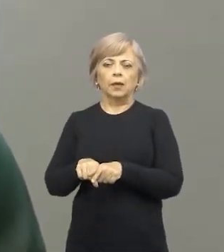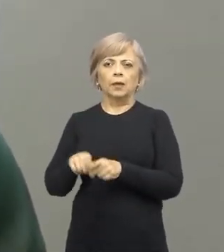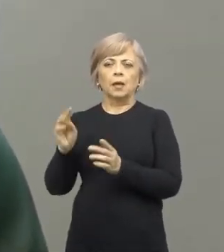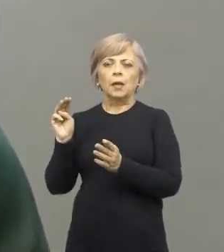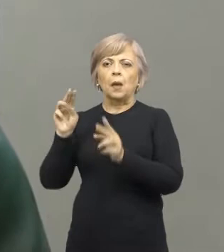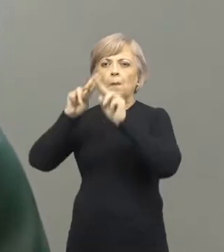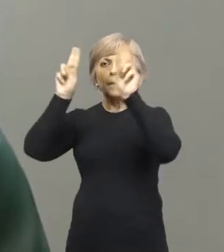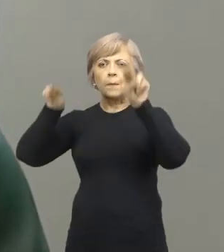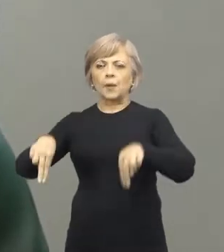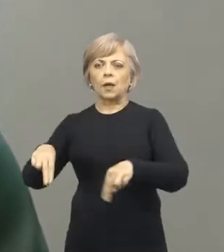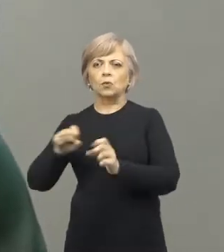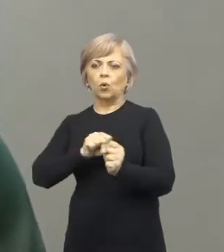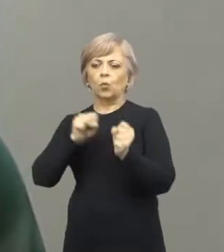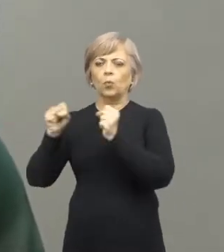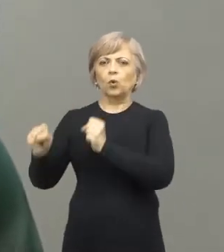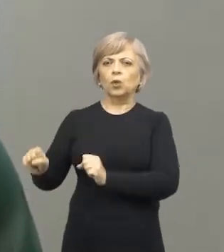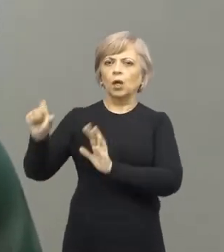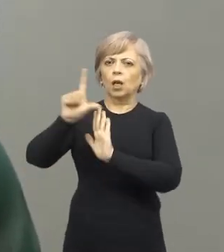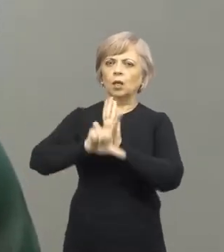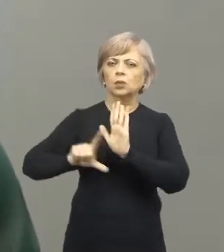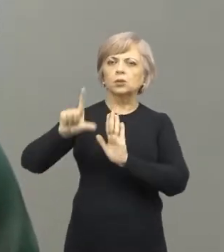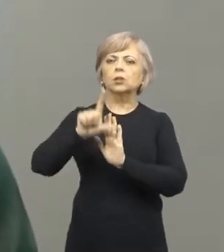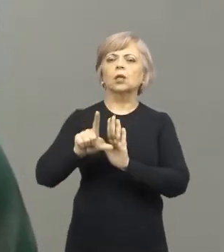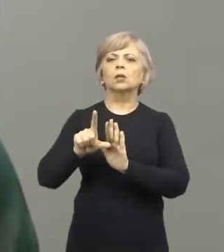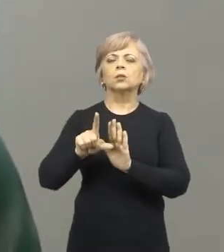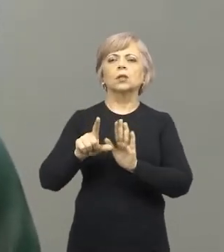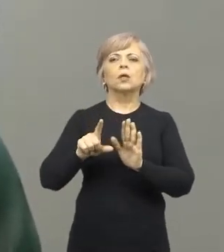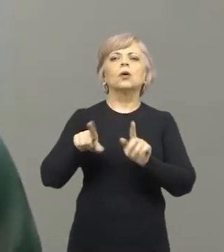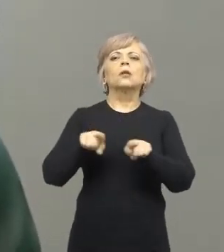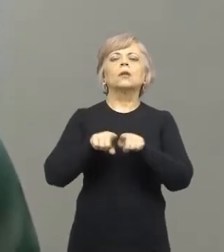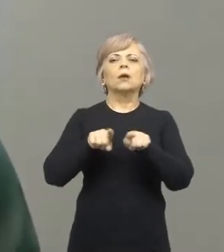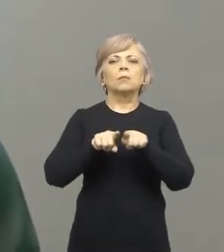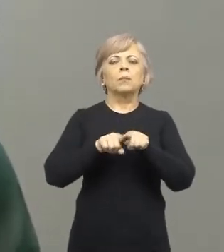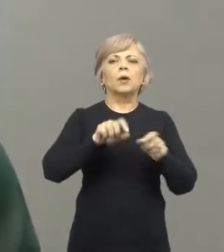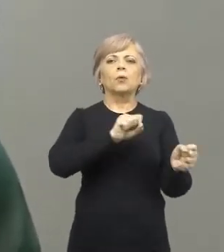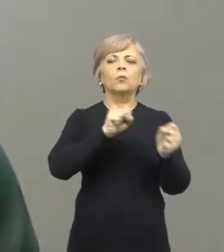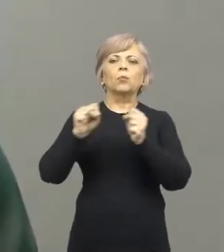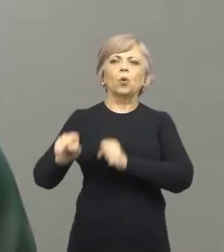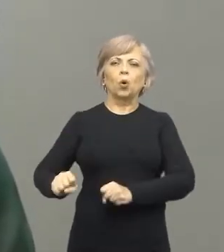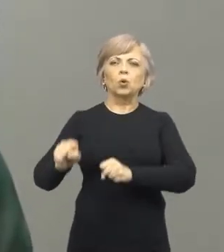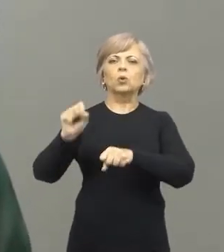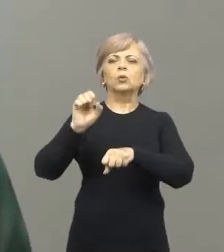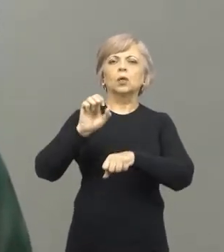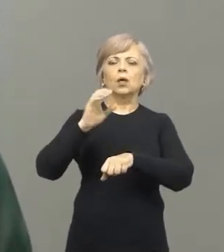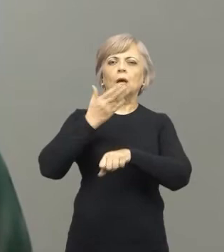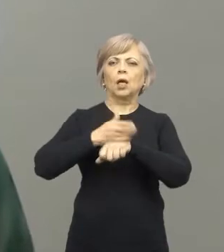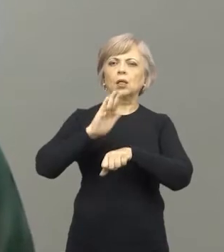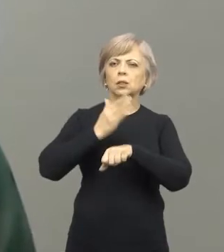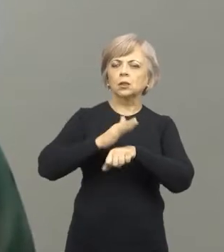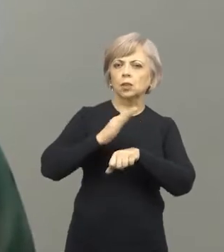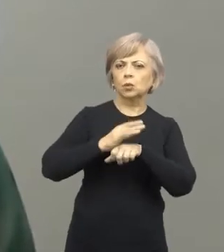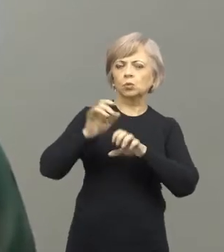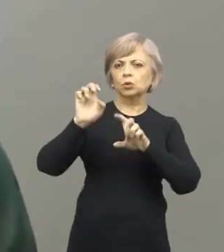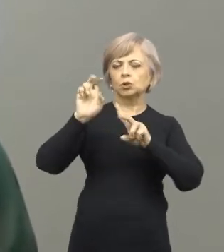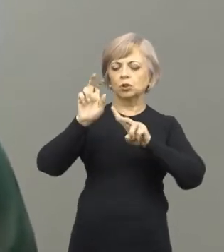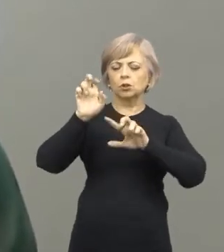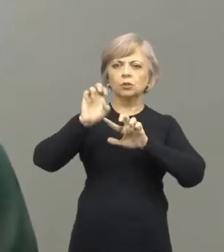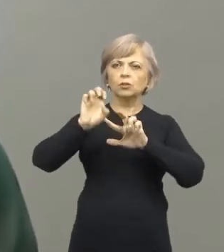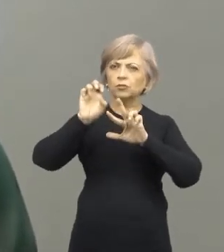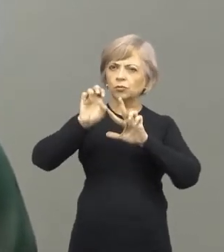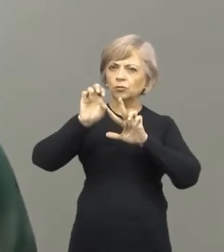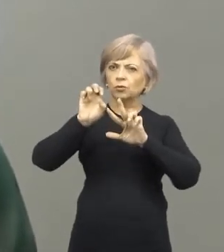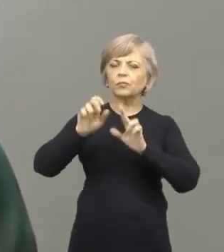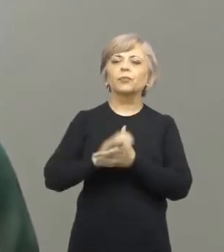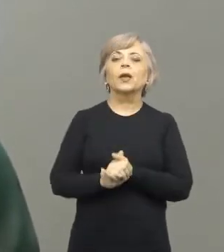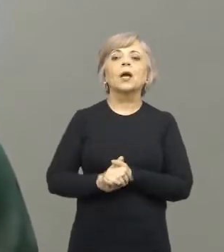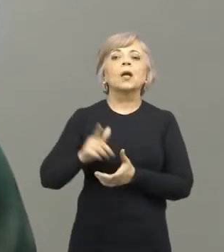membros do Poder Legislativo, do Executivo. Houve um comparecimento em massa,